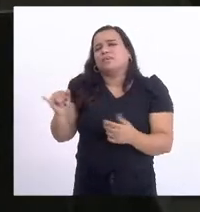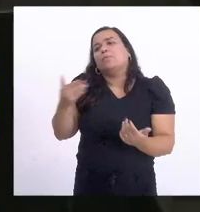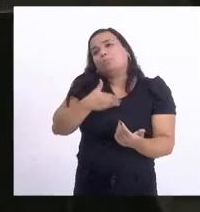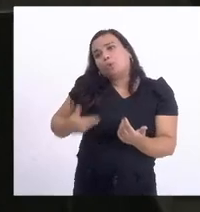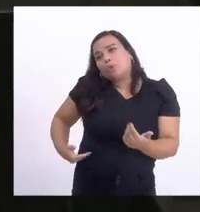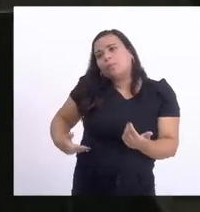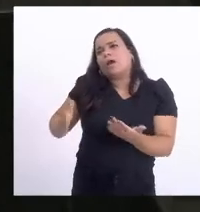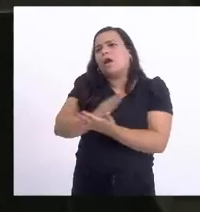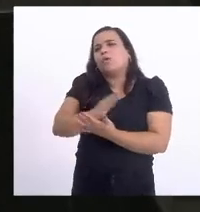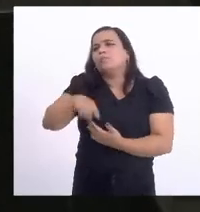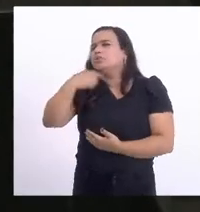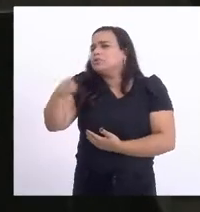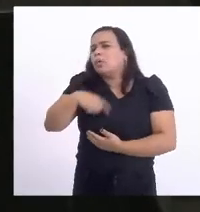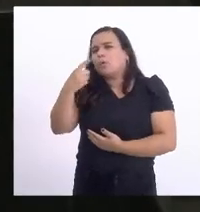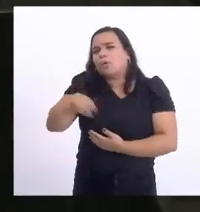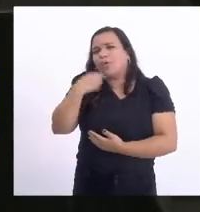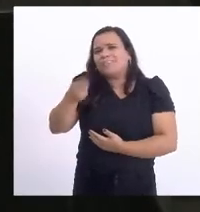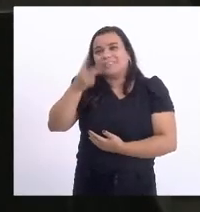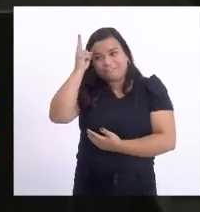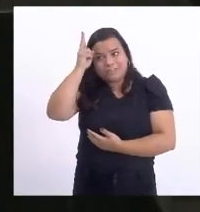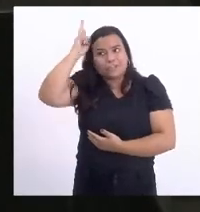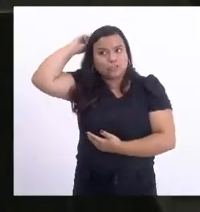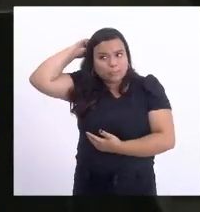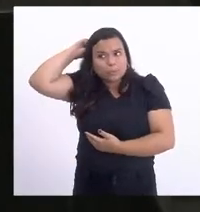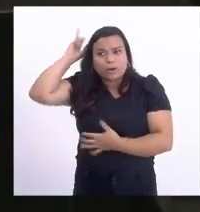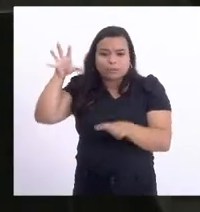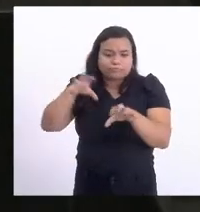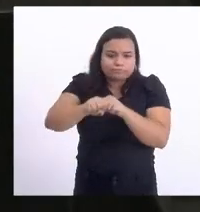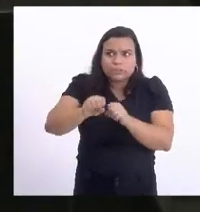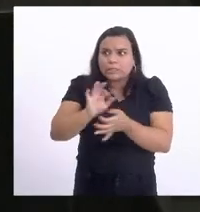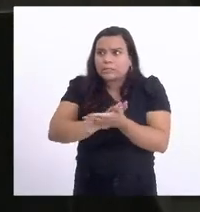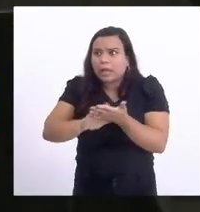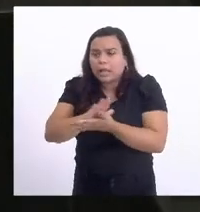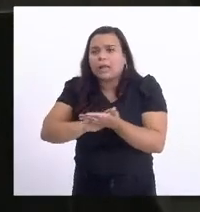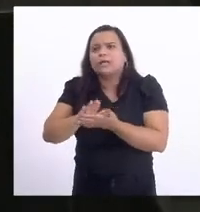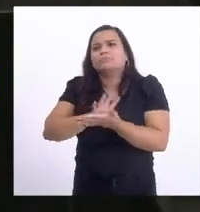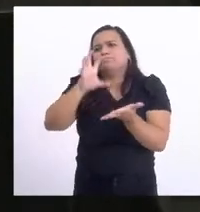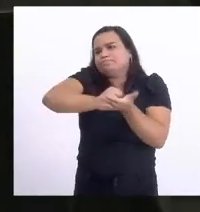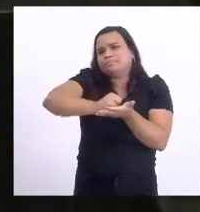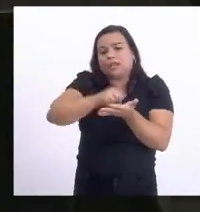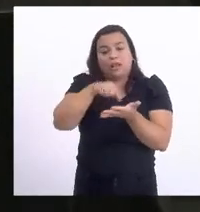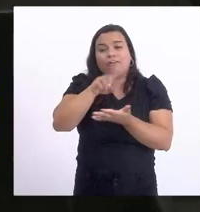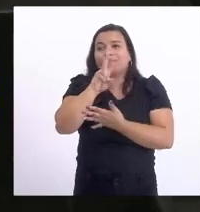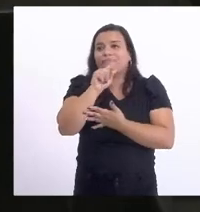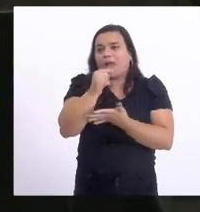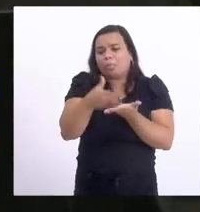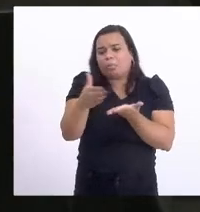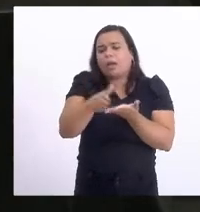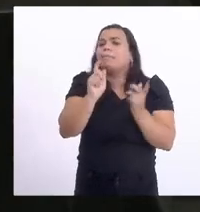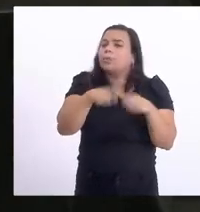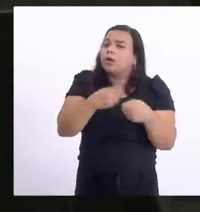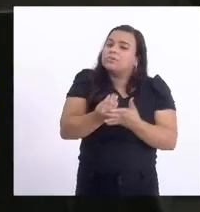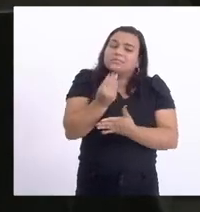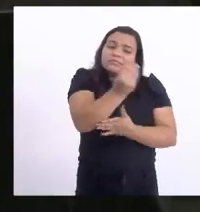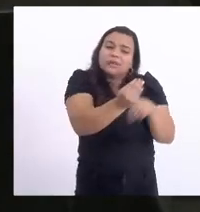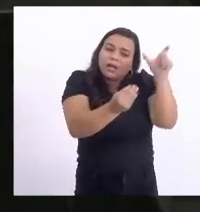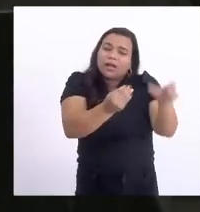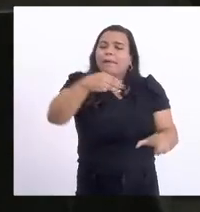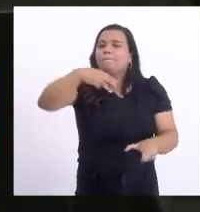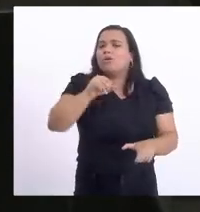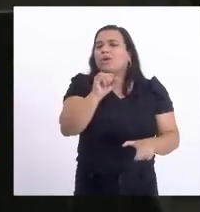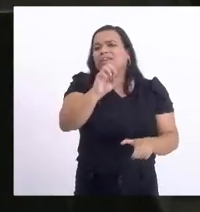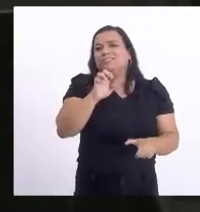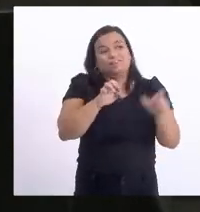vestibular, poderia ter sido uma dessas vagas a Moïse, e hoje ele poderia estar orgulhoso do diploma que tiraria